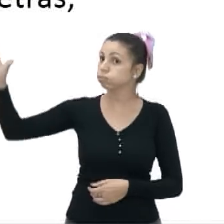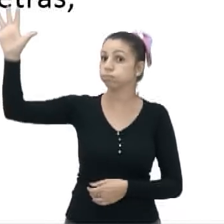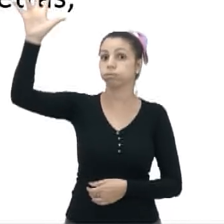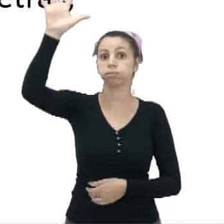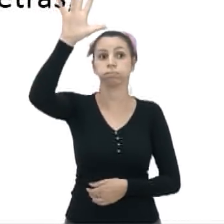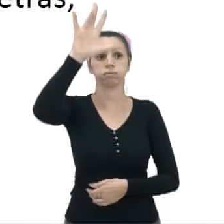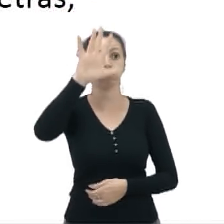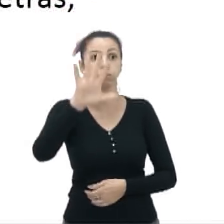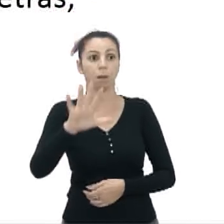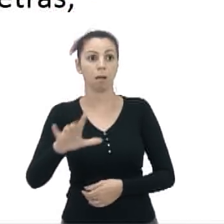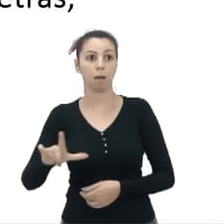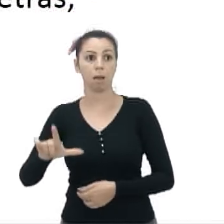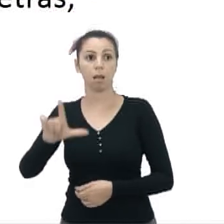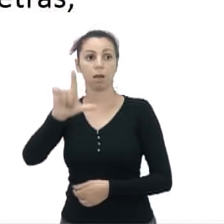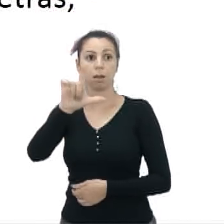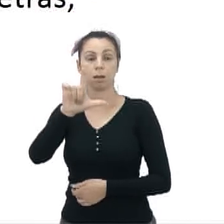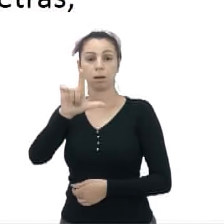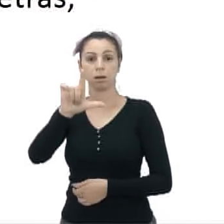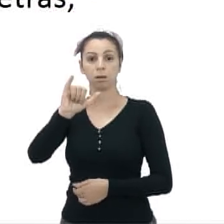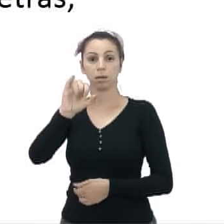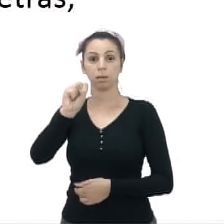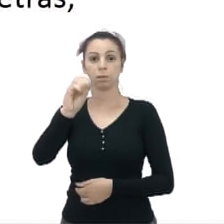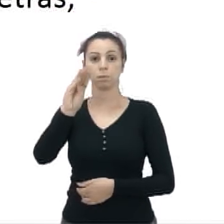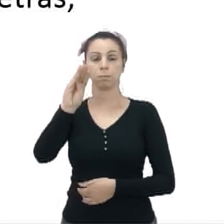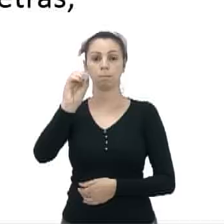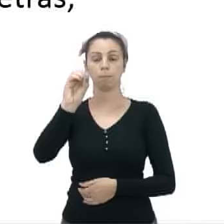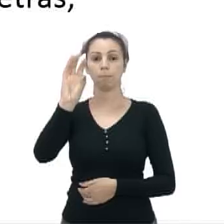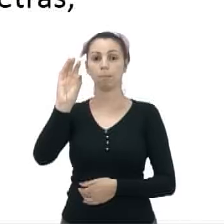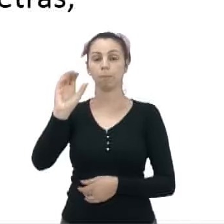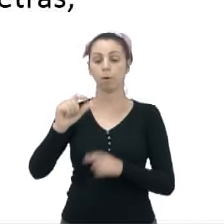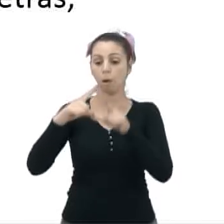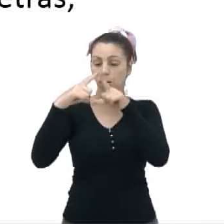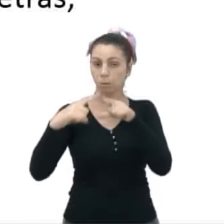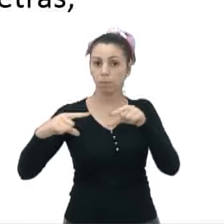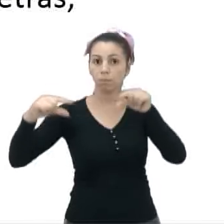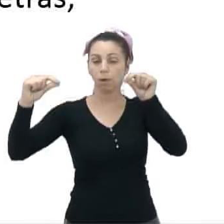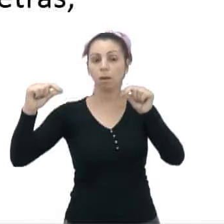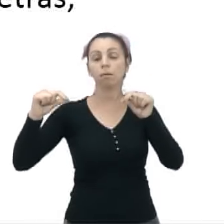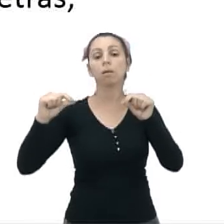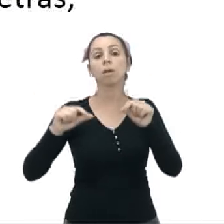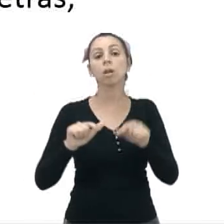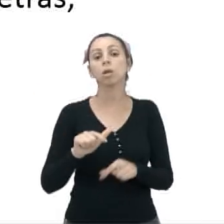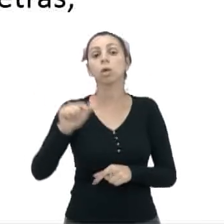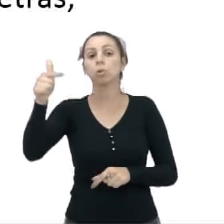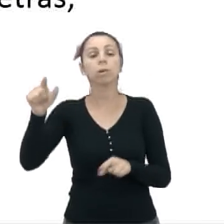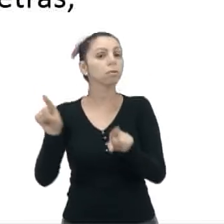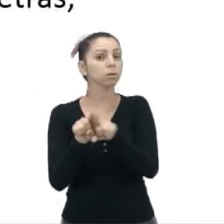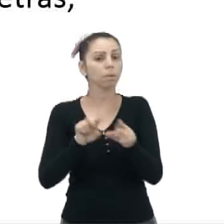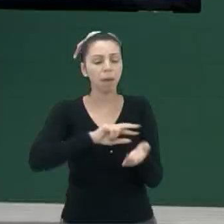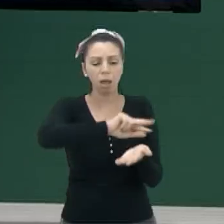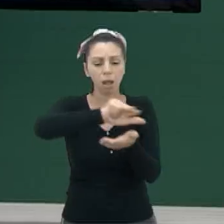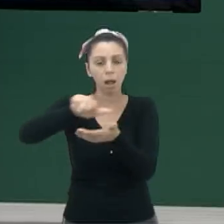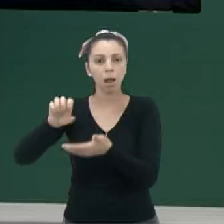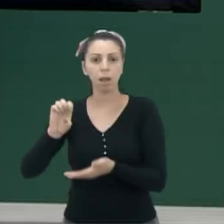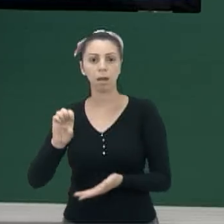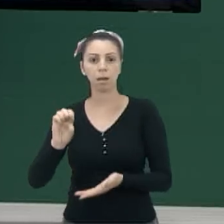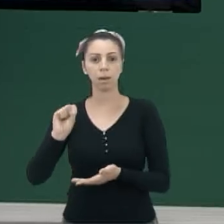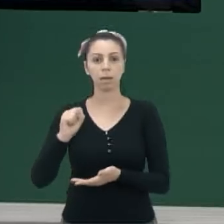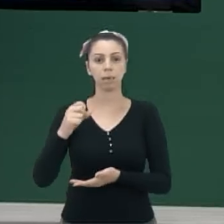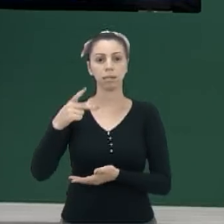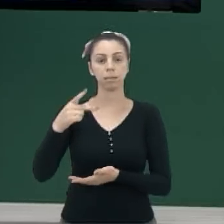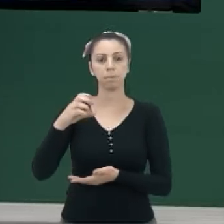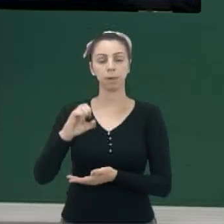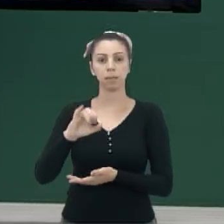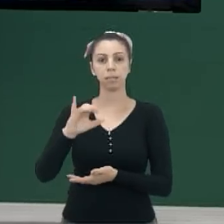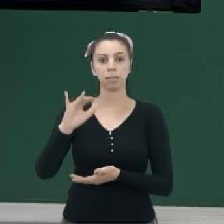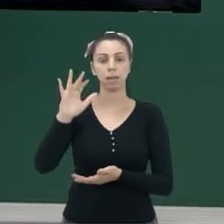daquele pano de algodão de Calicut, com pimenta e outras especiarias. Nesse momento que os portugueses chegaram a